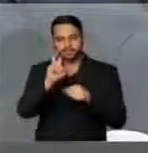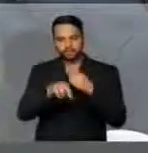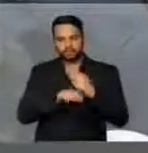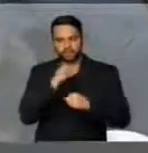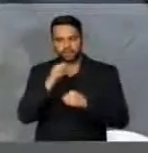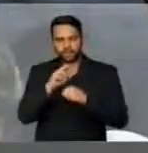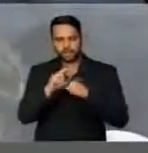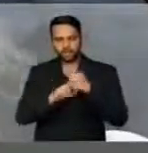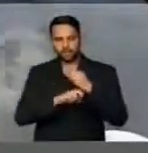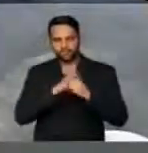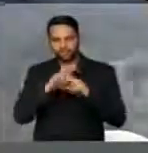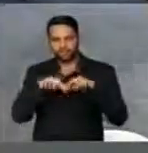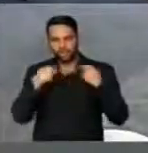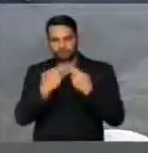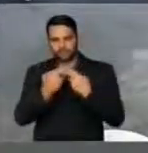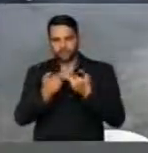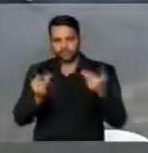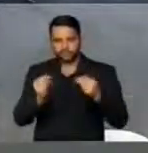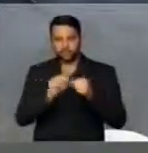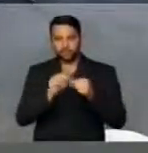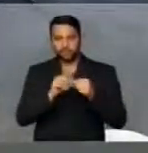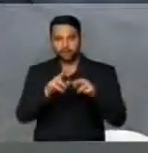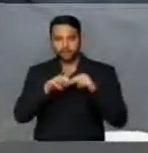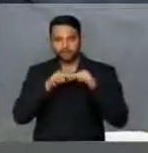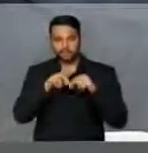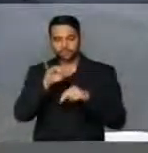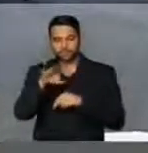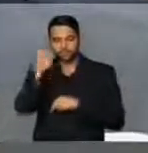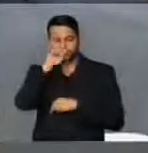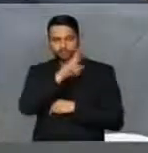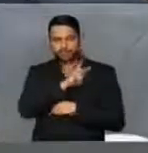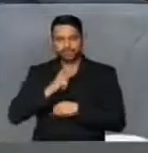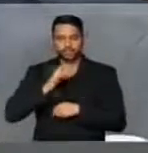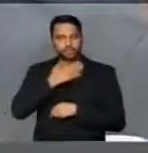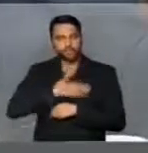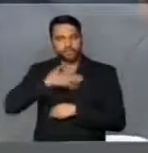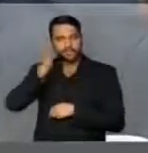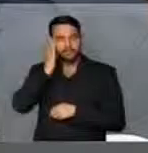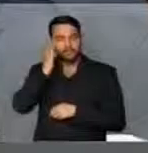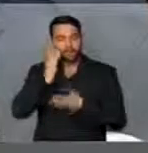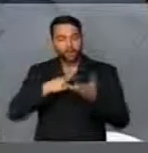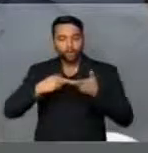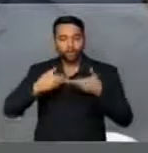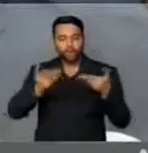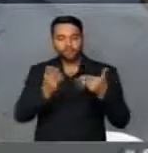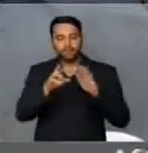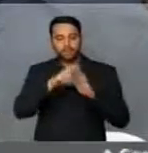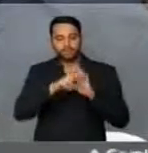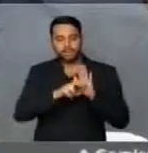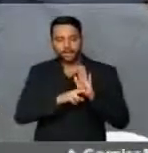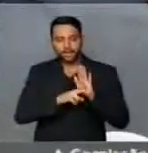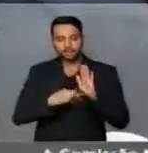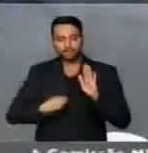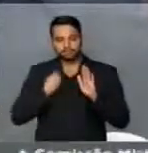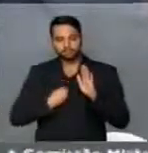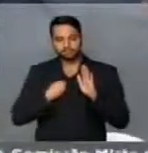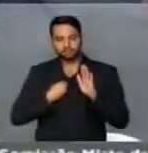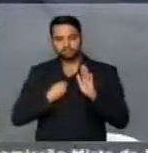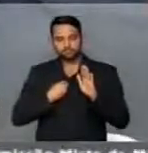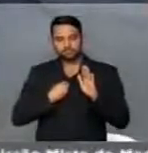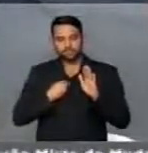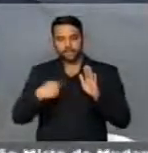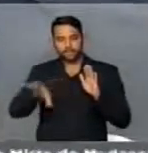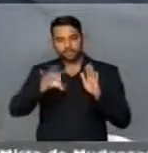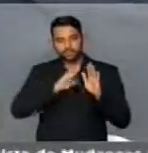e por aí vai. Então, qual é a questão de ordem, senhor presidente? Eu gostaria de saber quais serão os critérios adotados, já que